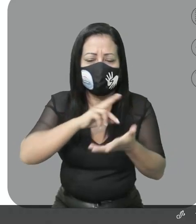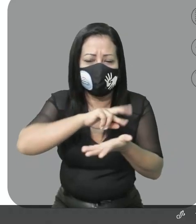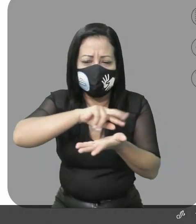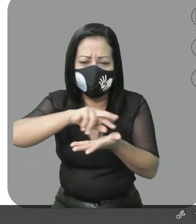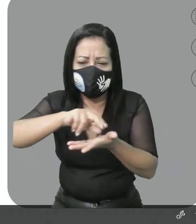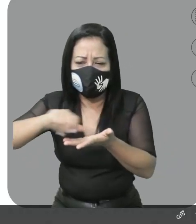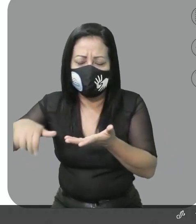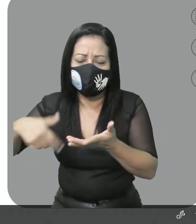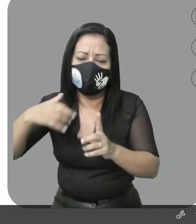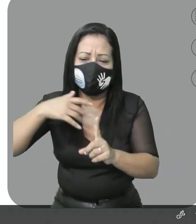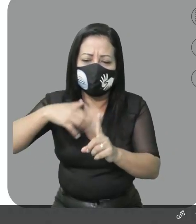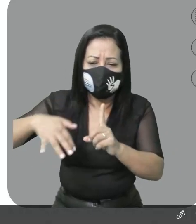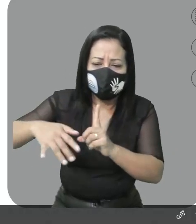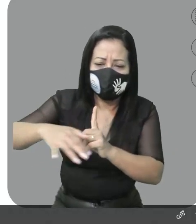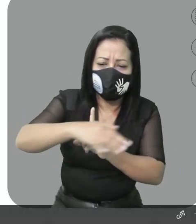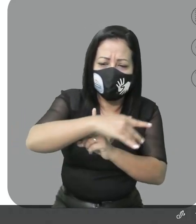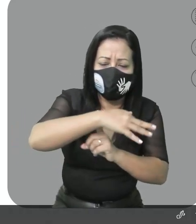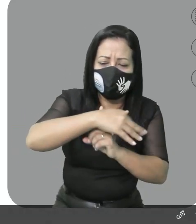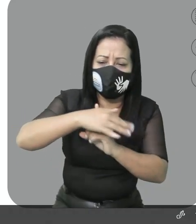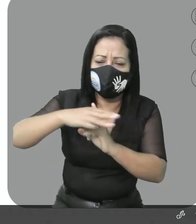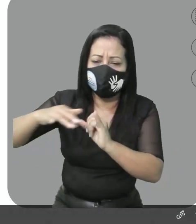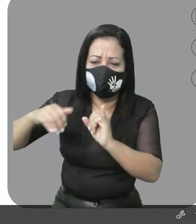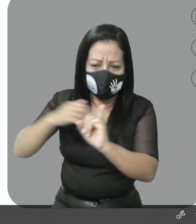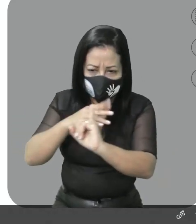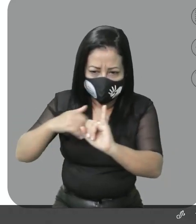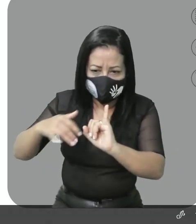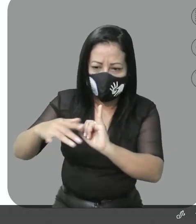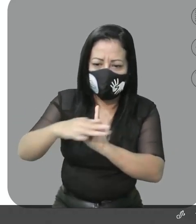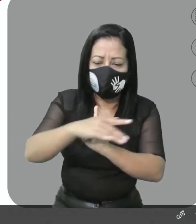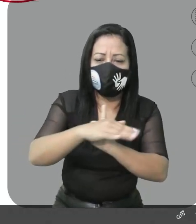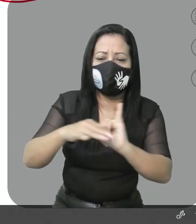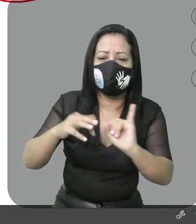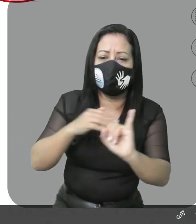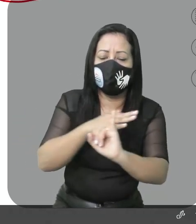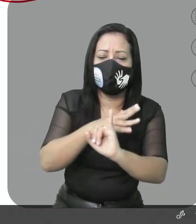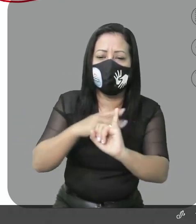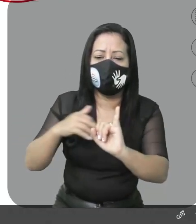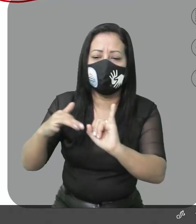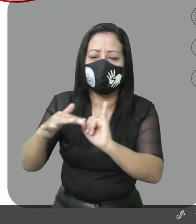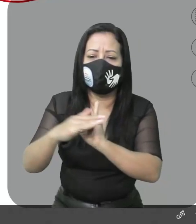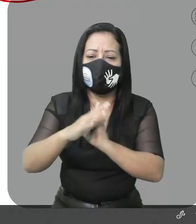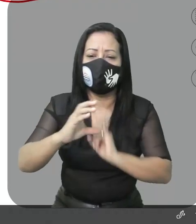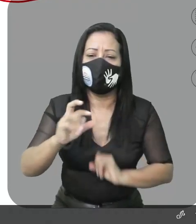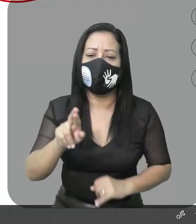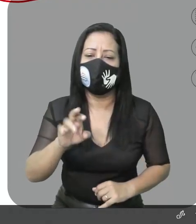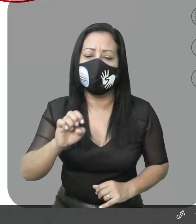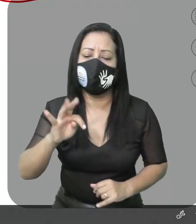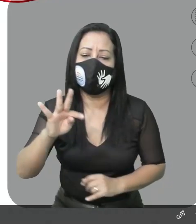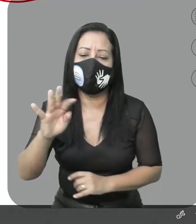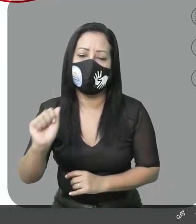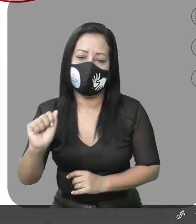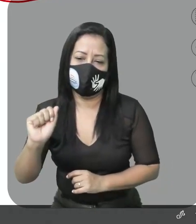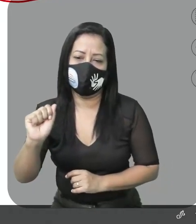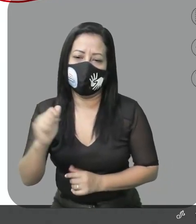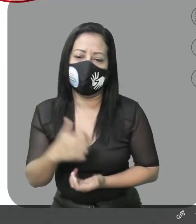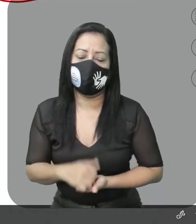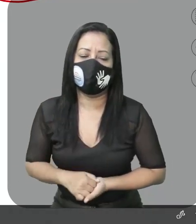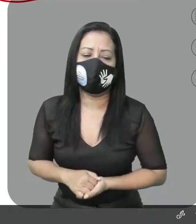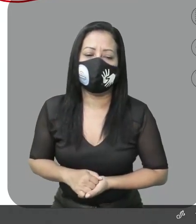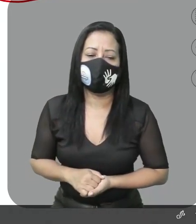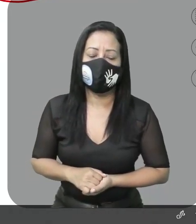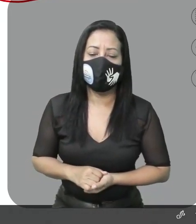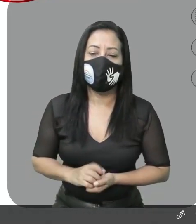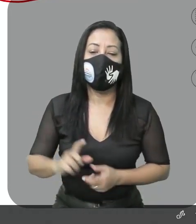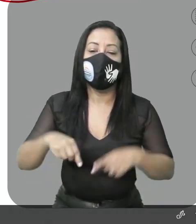Grécia insular, se destacando para uma grandiosa ilha que tem lá, que é a ilha de Creta. E